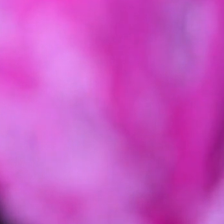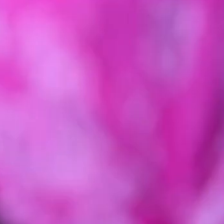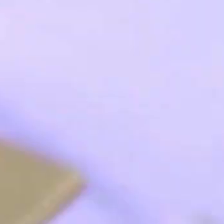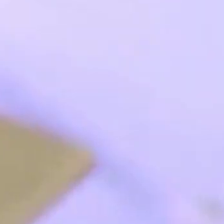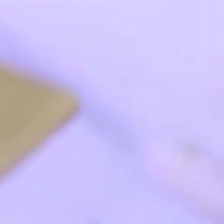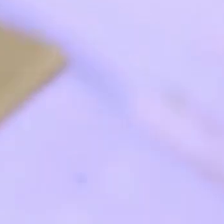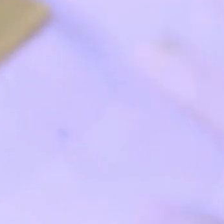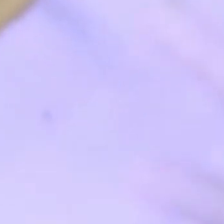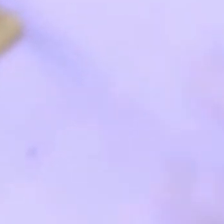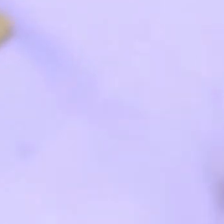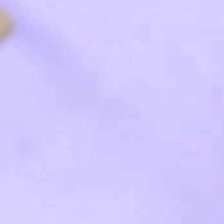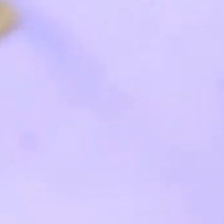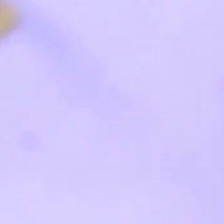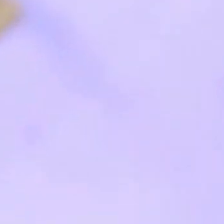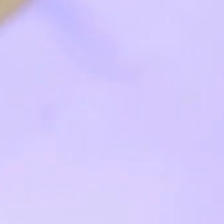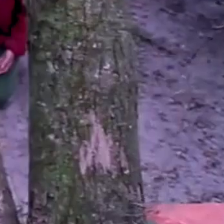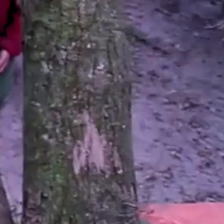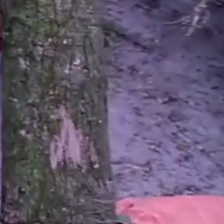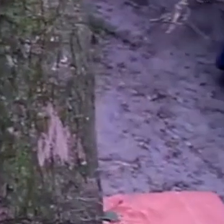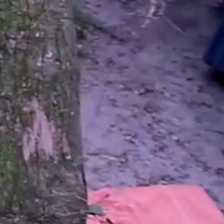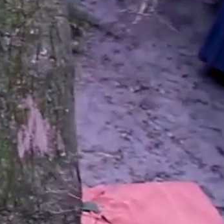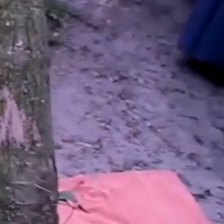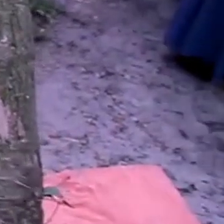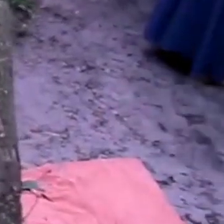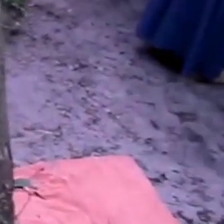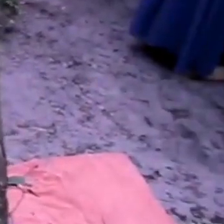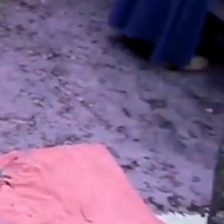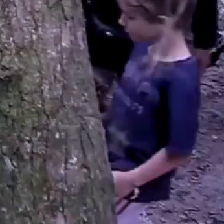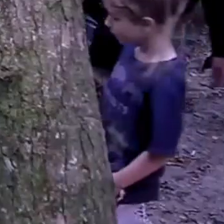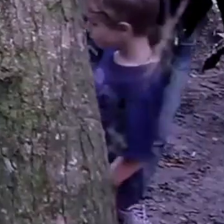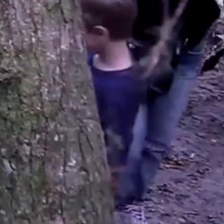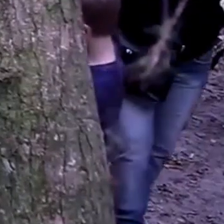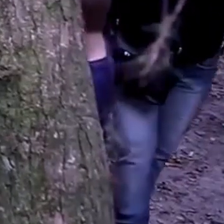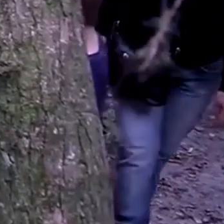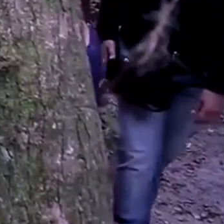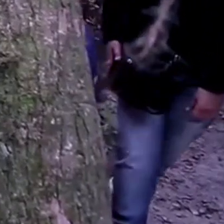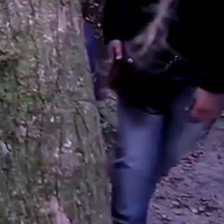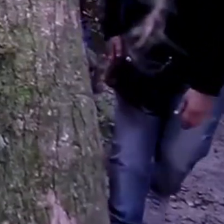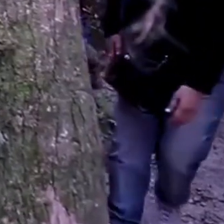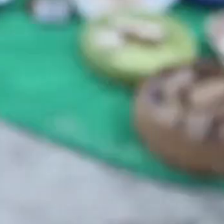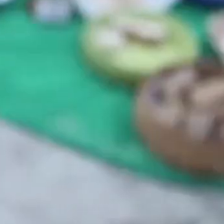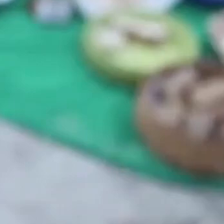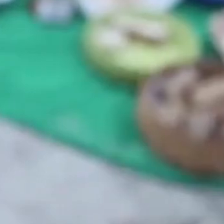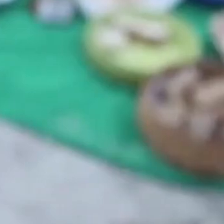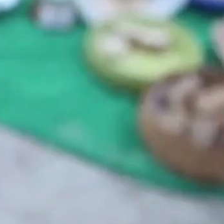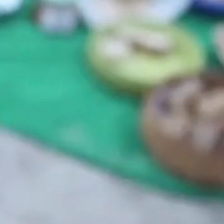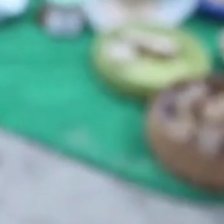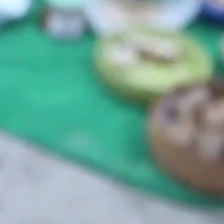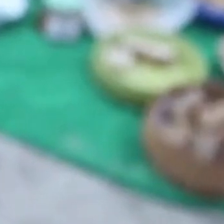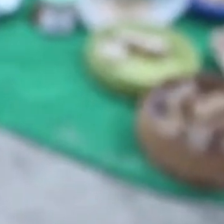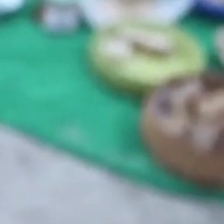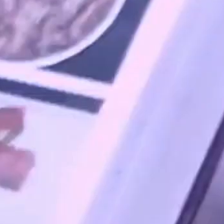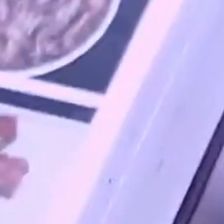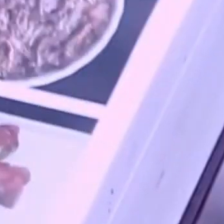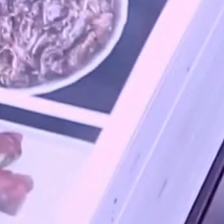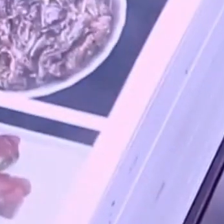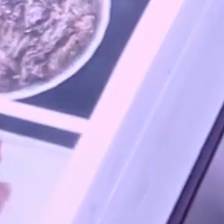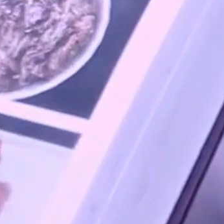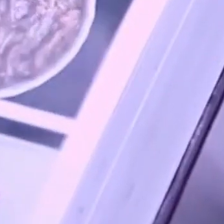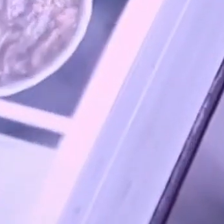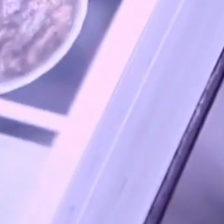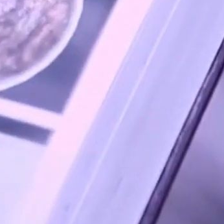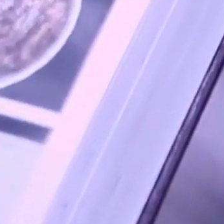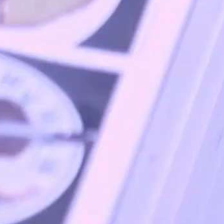eu chegar. Sem ócio ou moleza, curtir com firmeza aquilo que